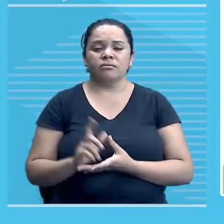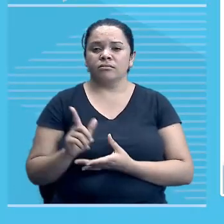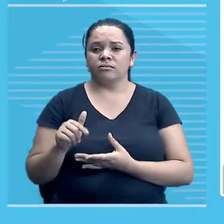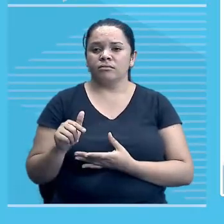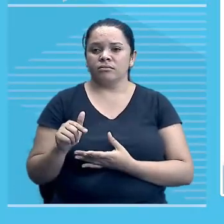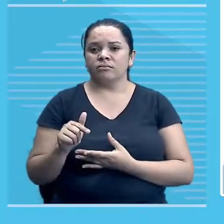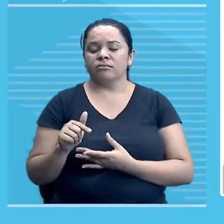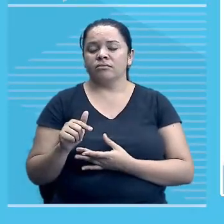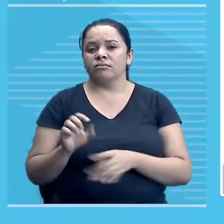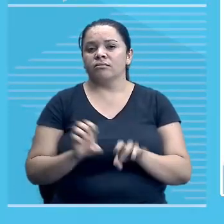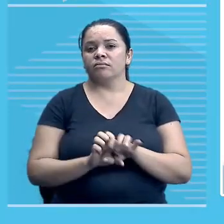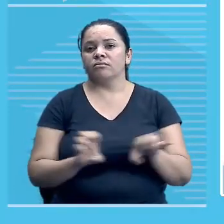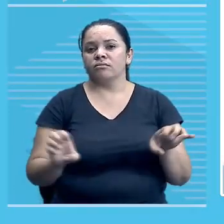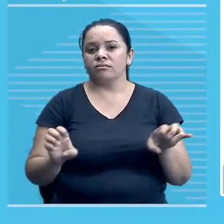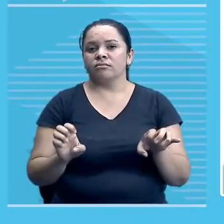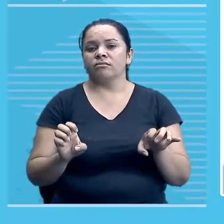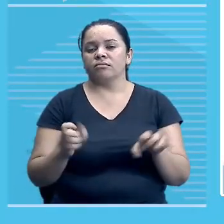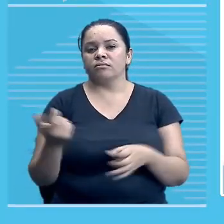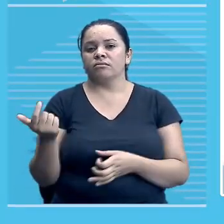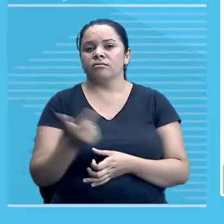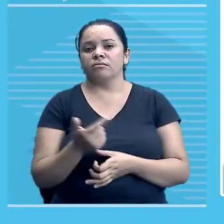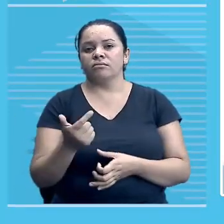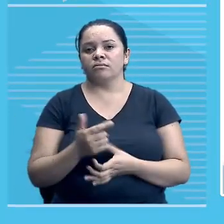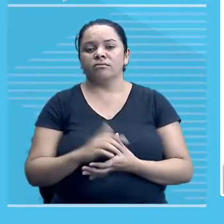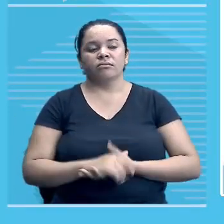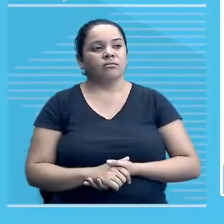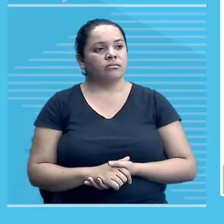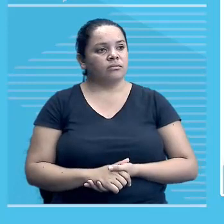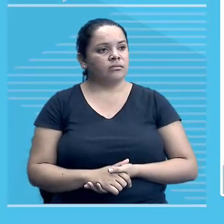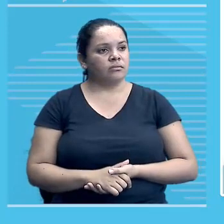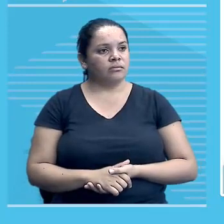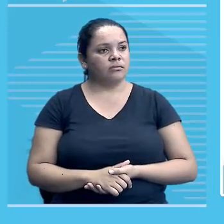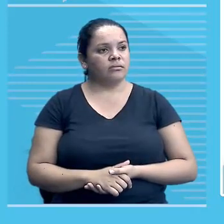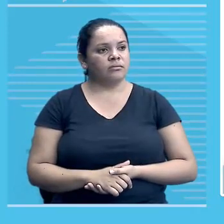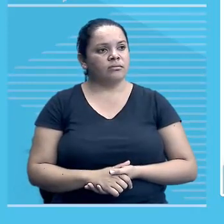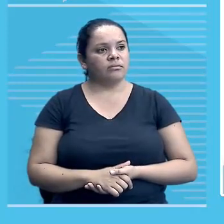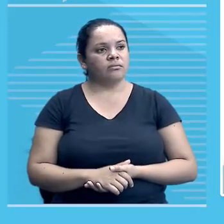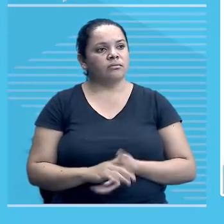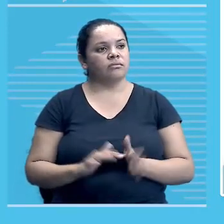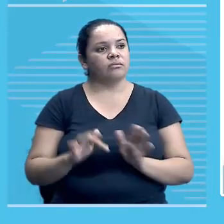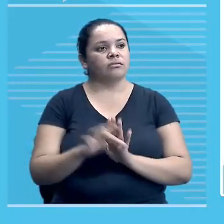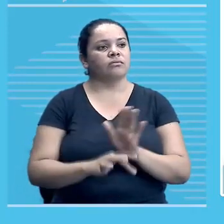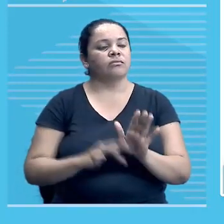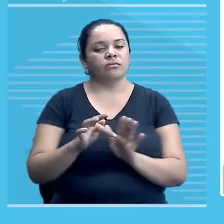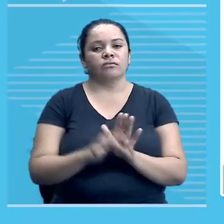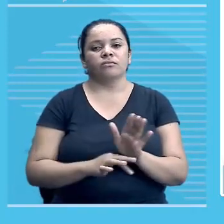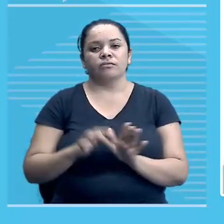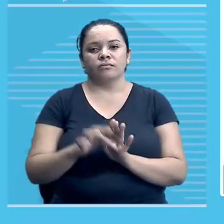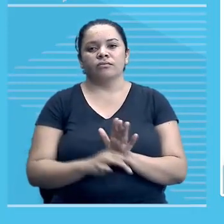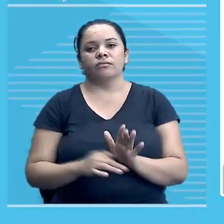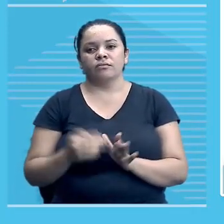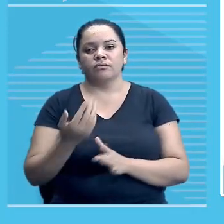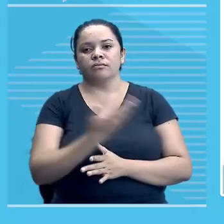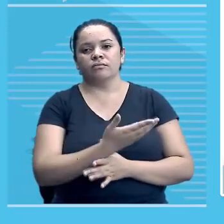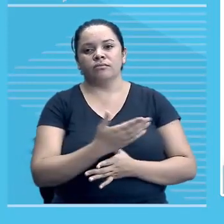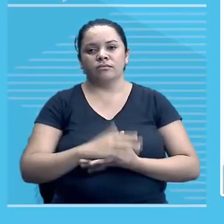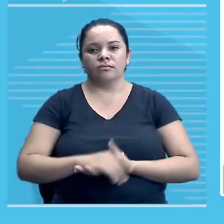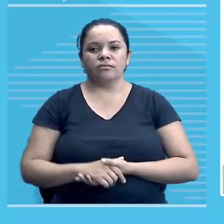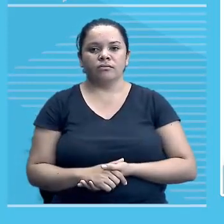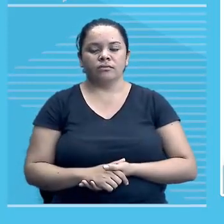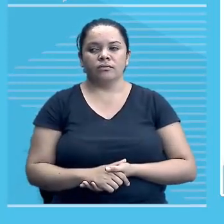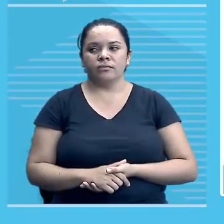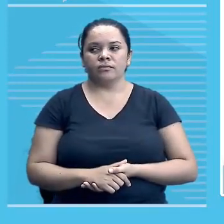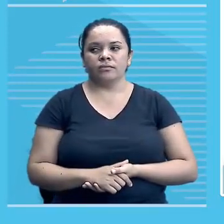né, de uma equação do segundo grau? É ax ao quadrado mais bx mais